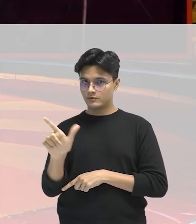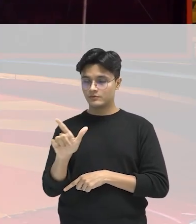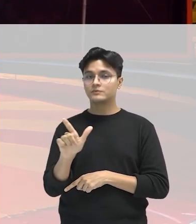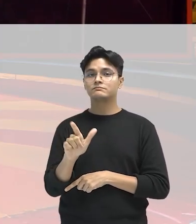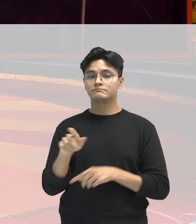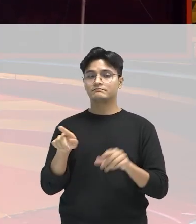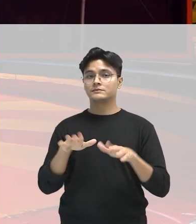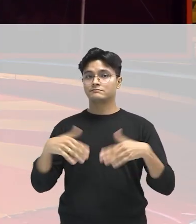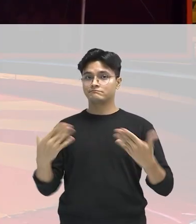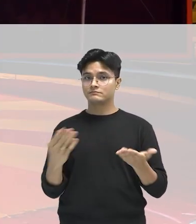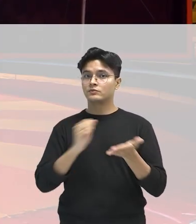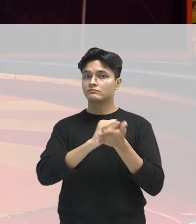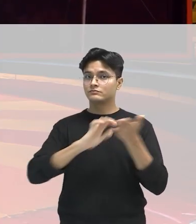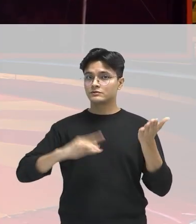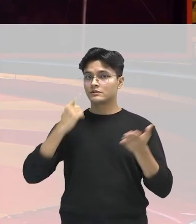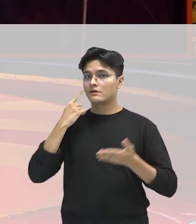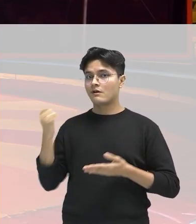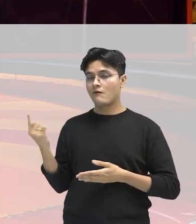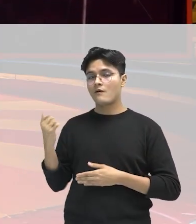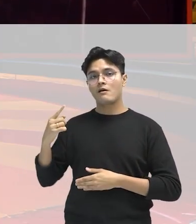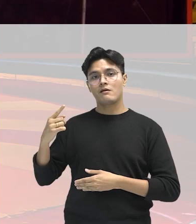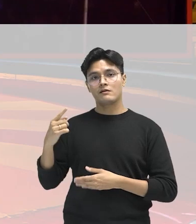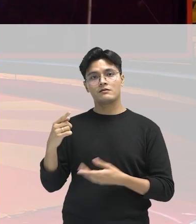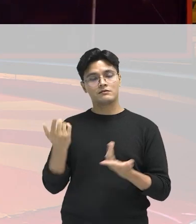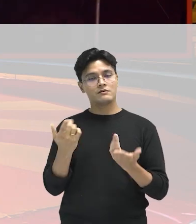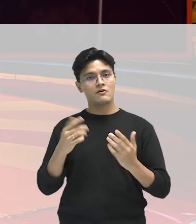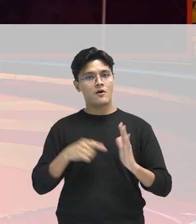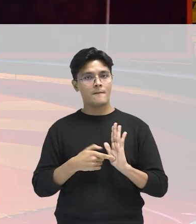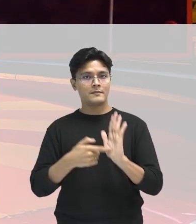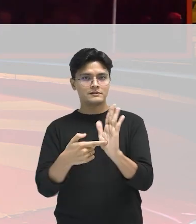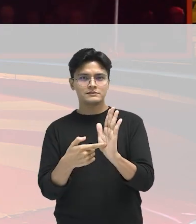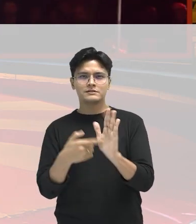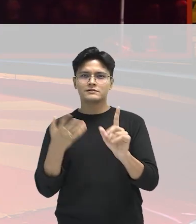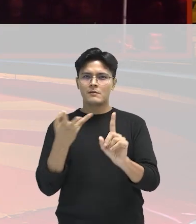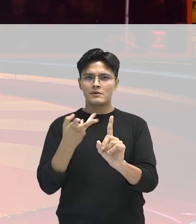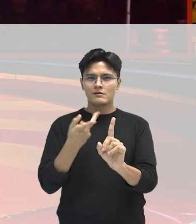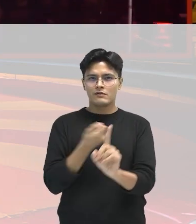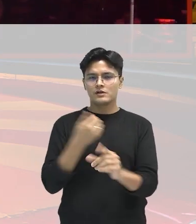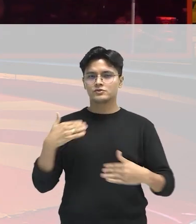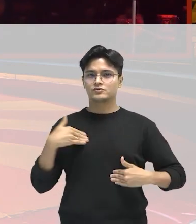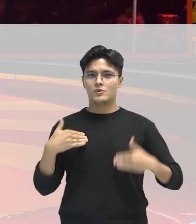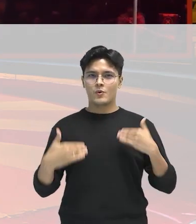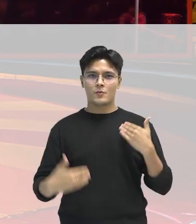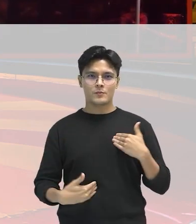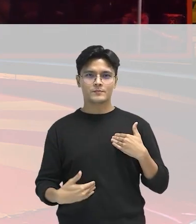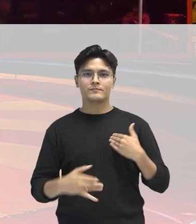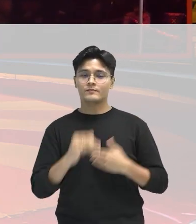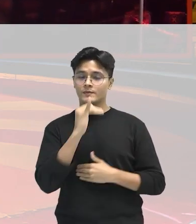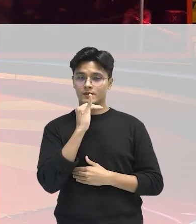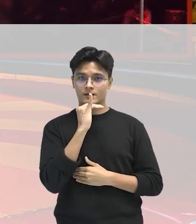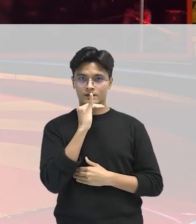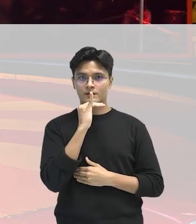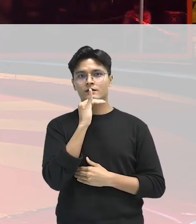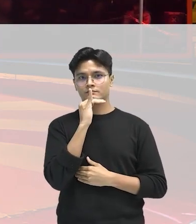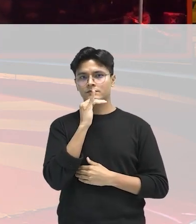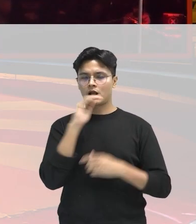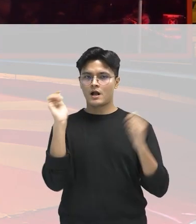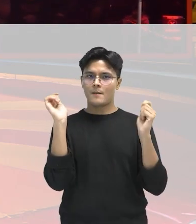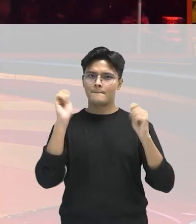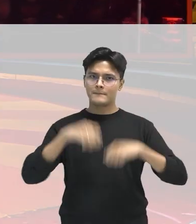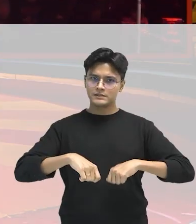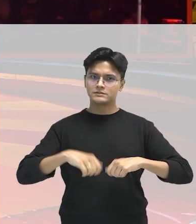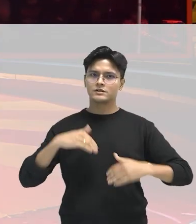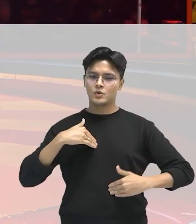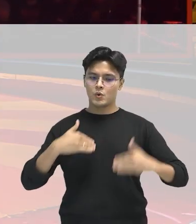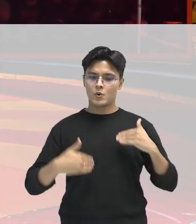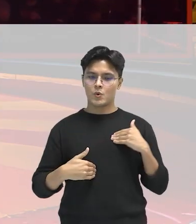nessa atividade, eles apresentam amplas habilidades físicas, né? Como, por exemplo, a capacidade